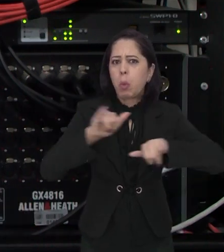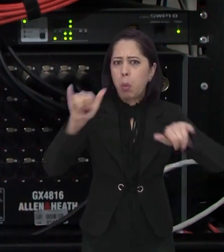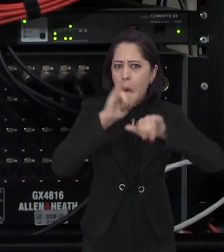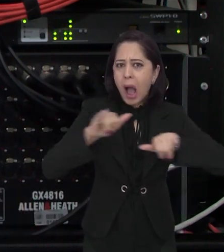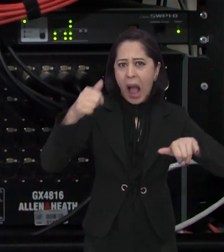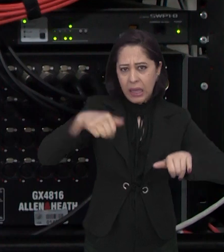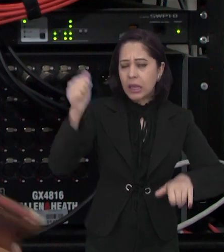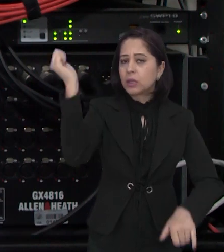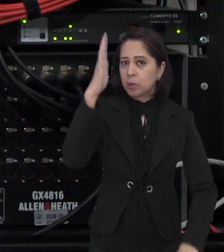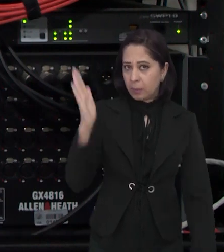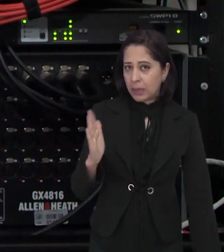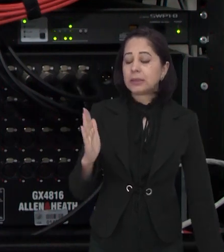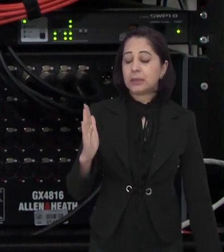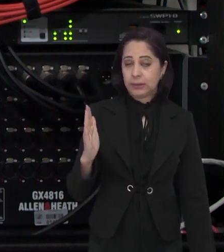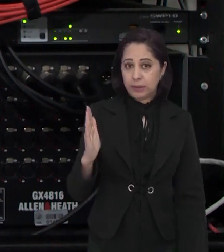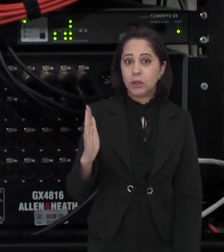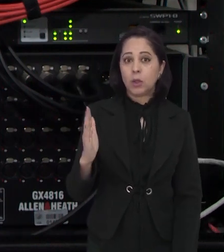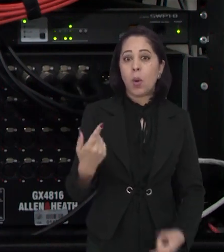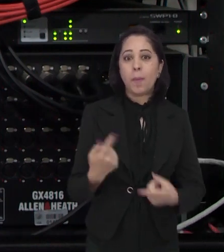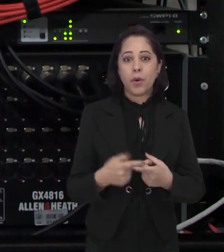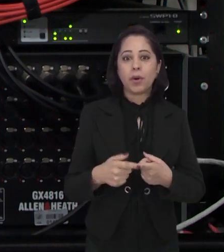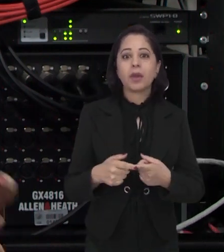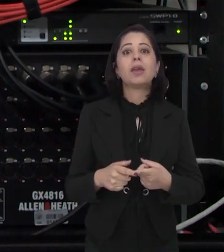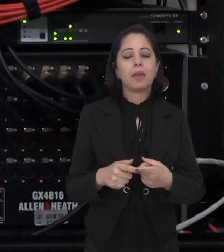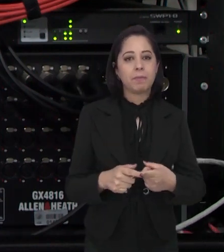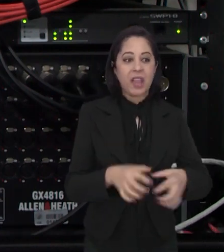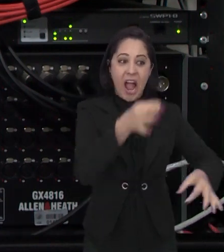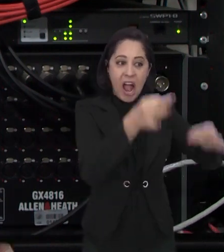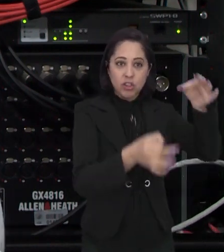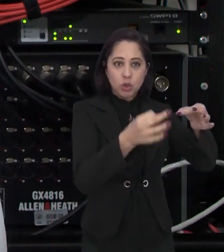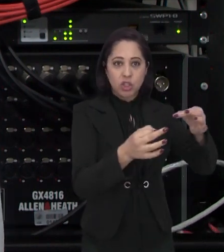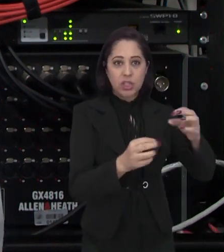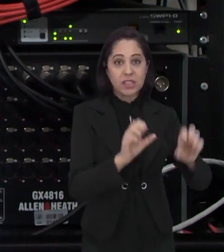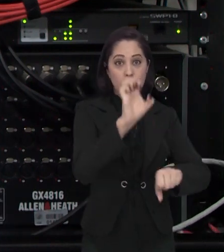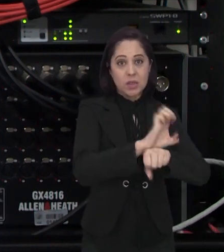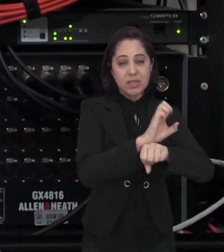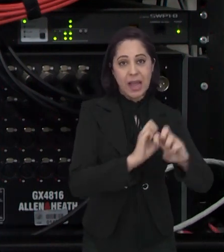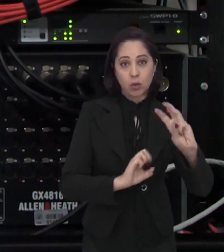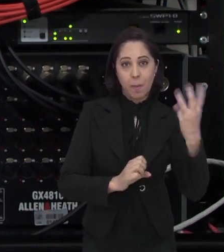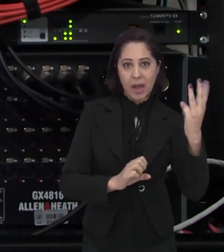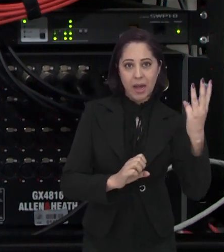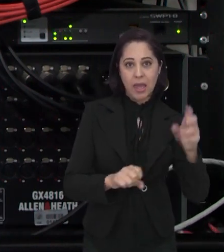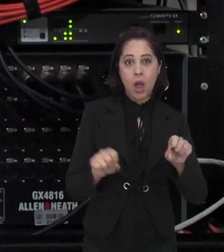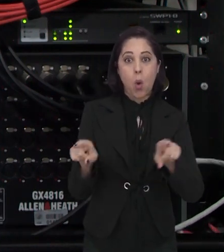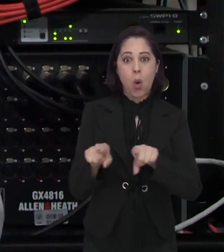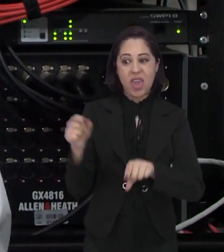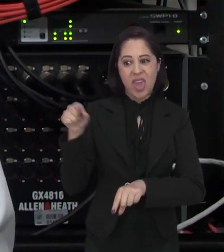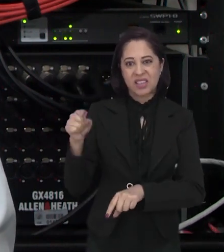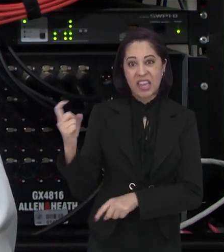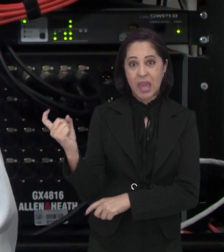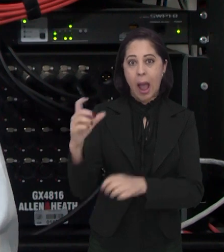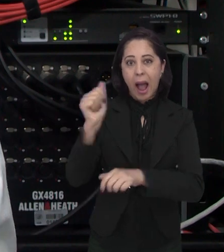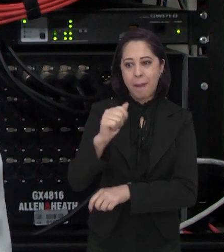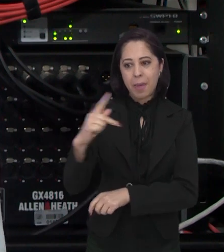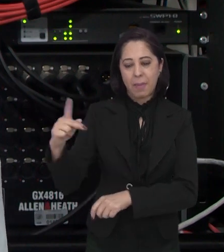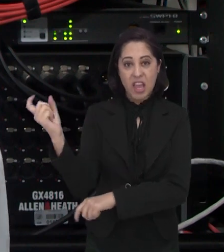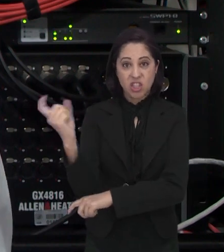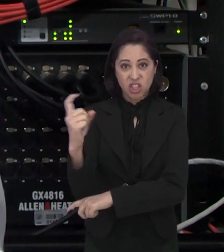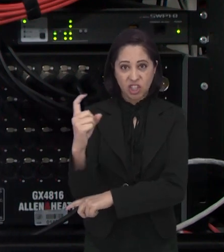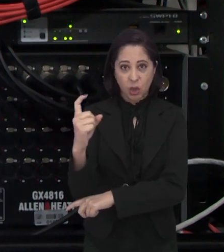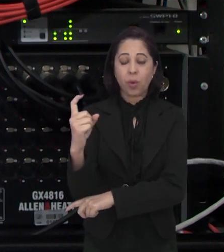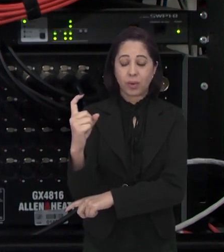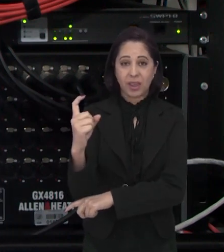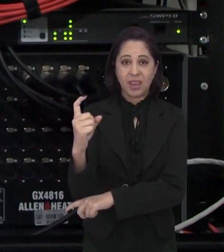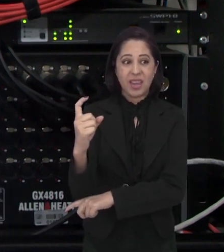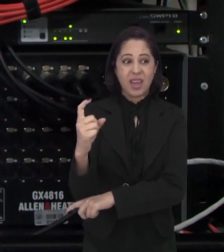né, durante esse ano, envolvendo, então, a Justiça do Maranhão e o TikTok. A gente sabe que o TikTok é um aplicativo muito